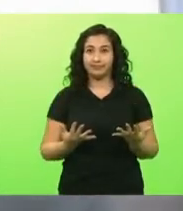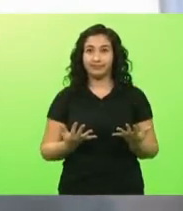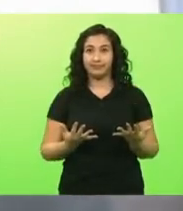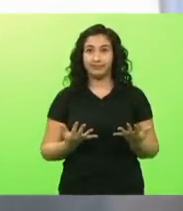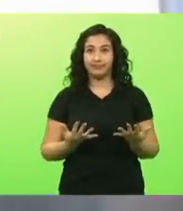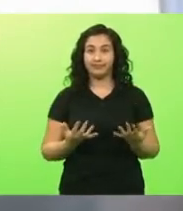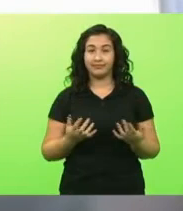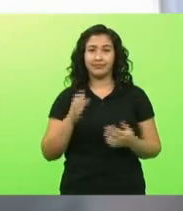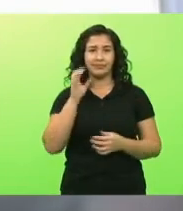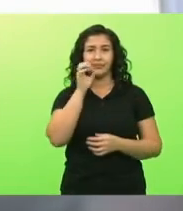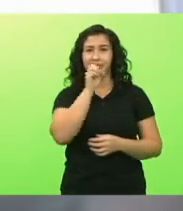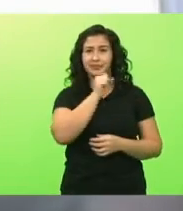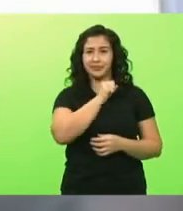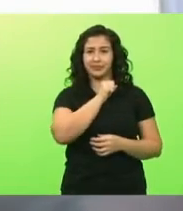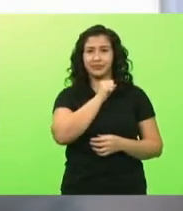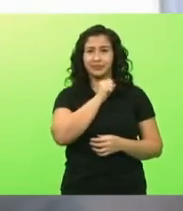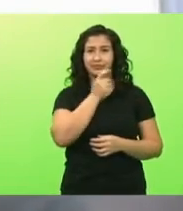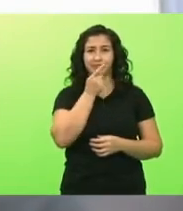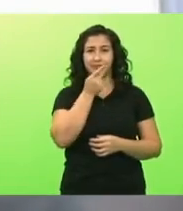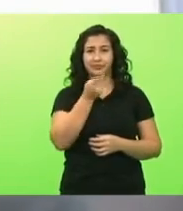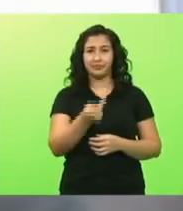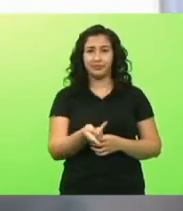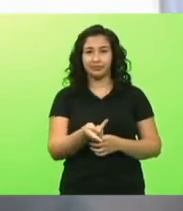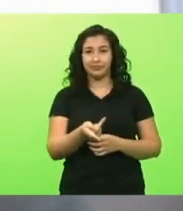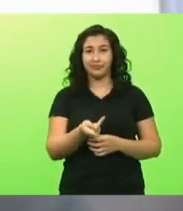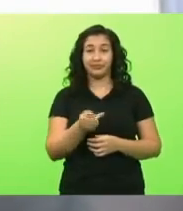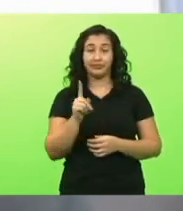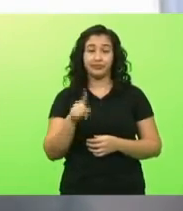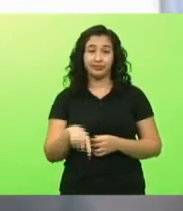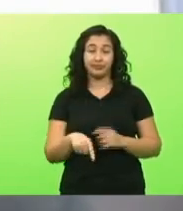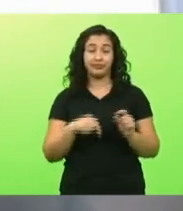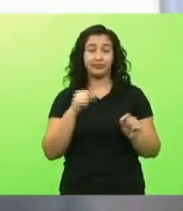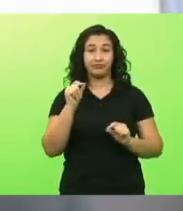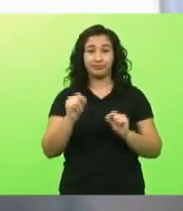minha rápida intervenção, de que,